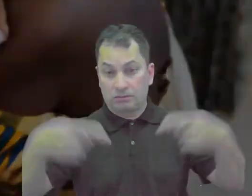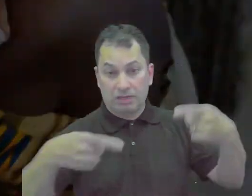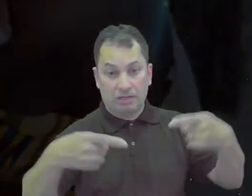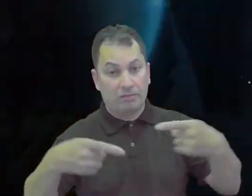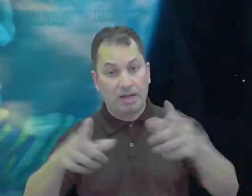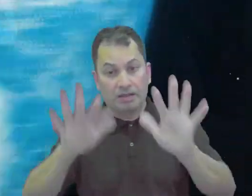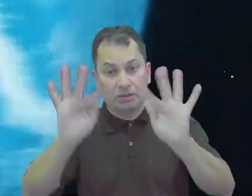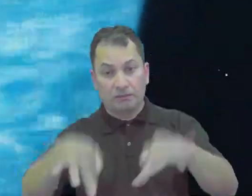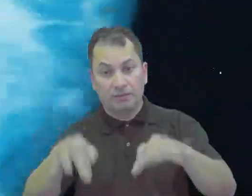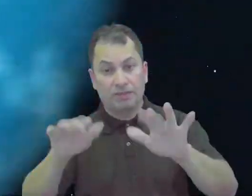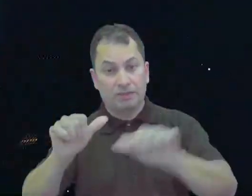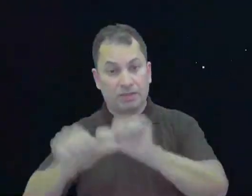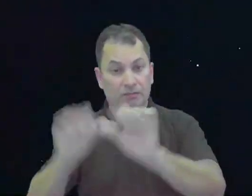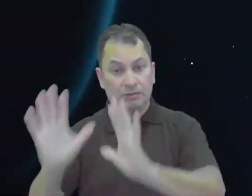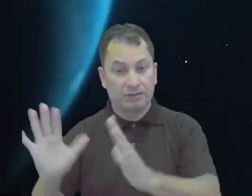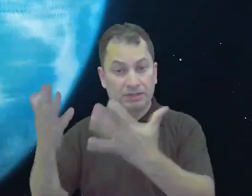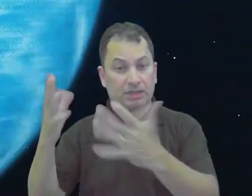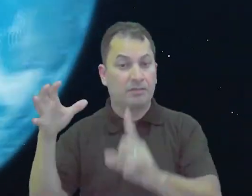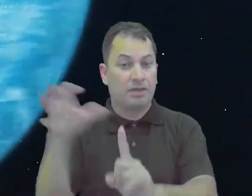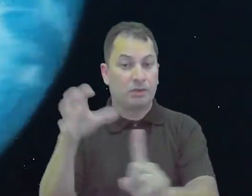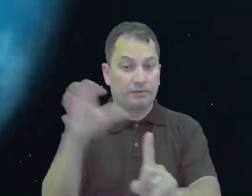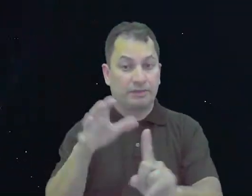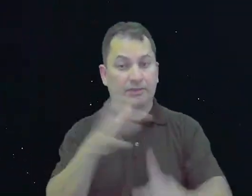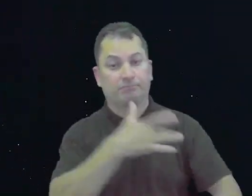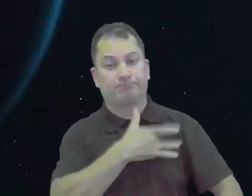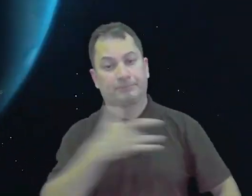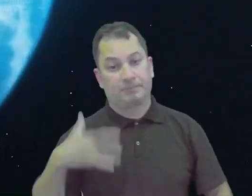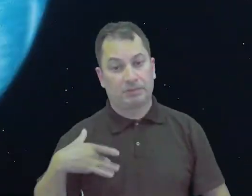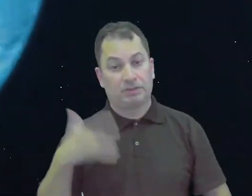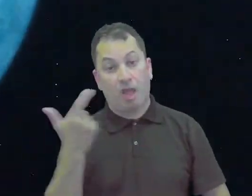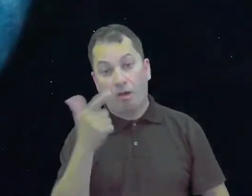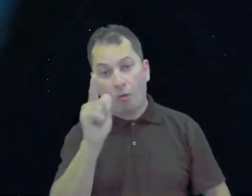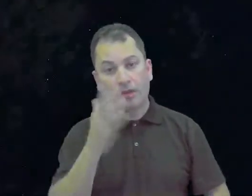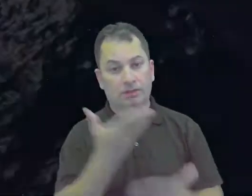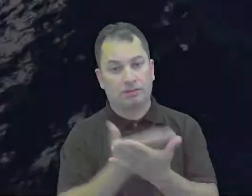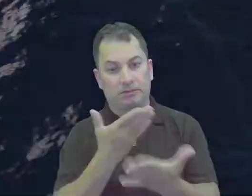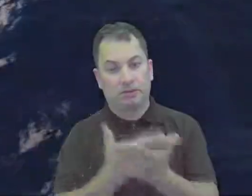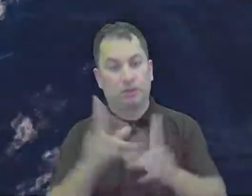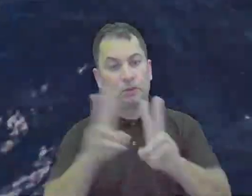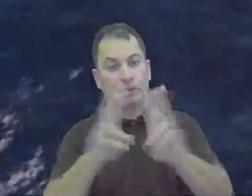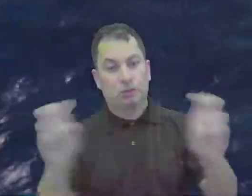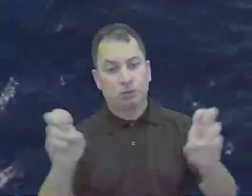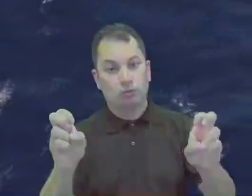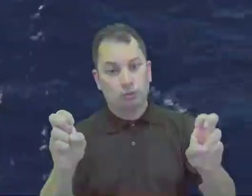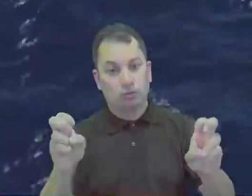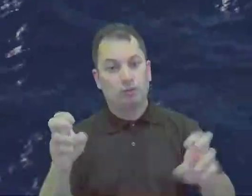das mudanças climáticas na saúde. Na próxima aula, falaremos